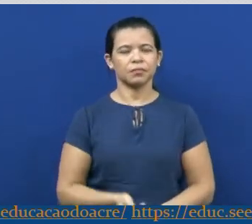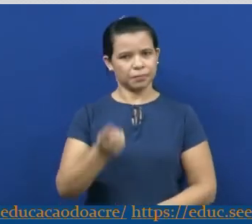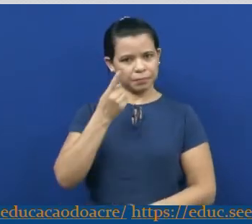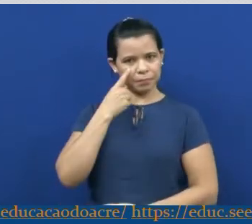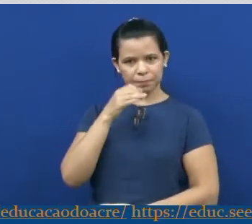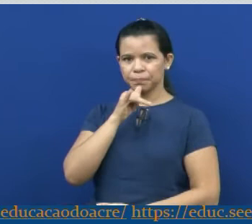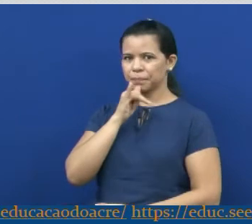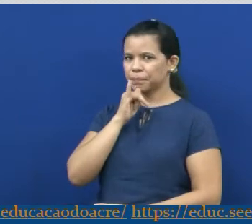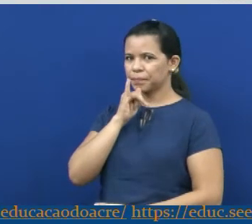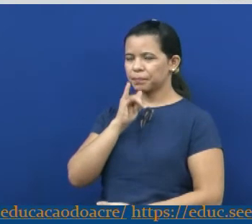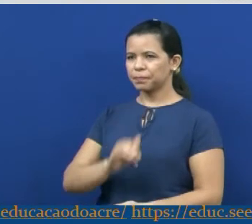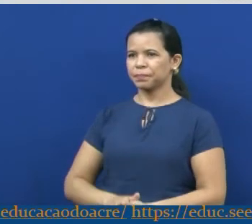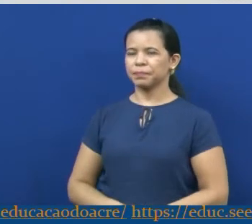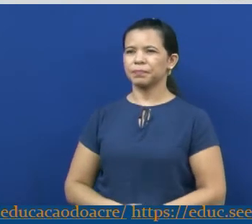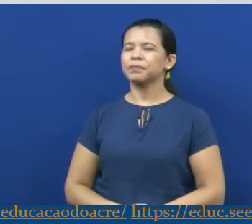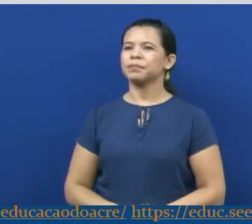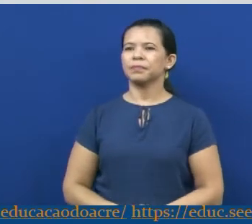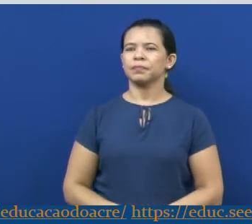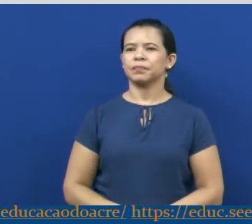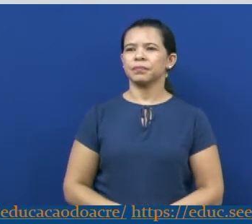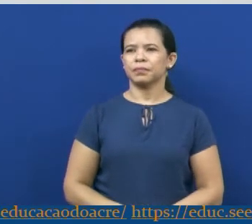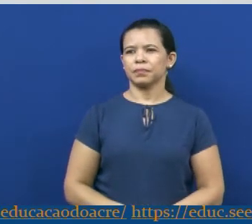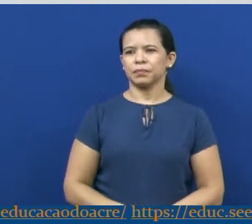a um exemplo?